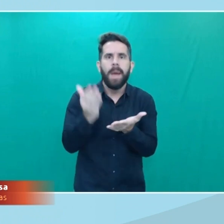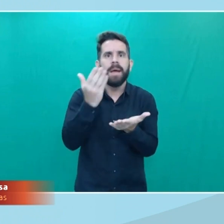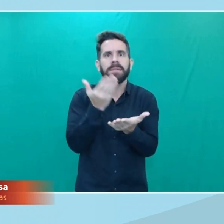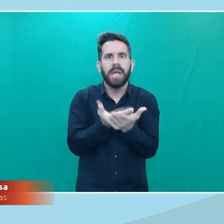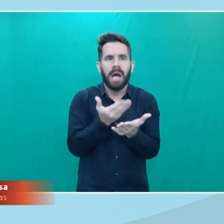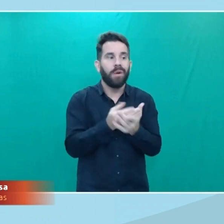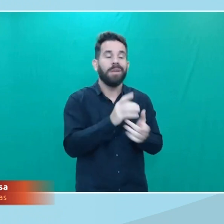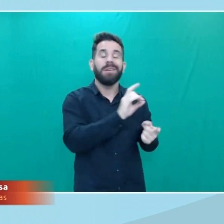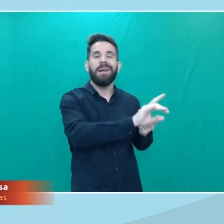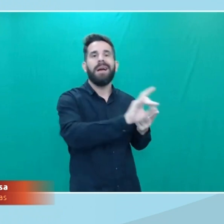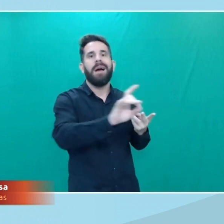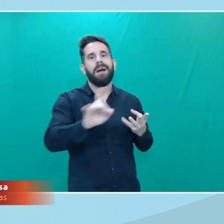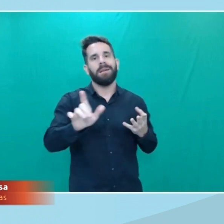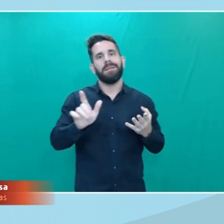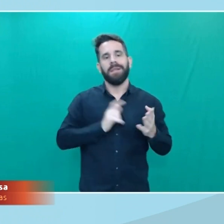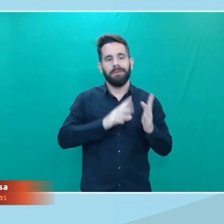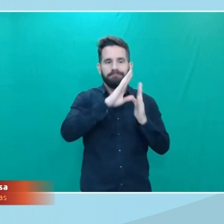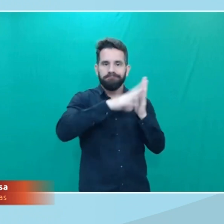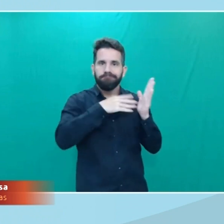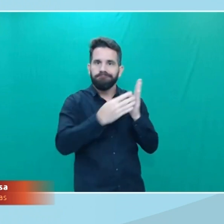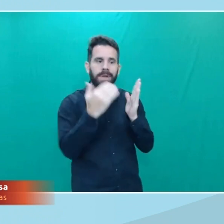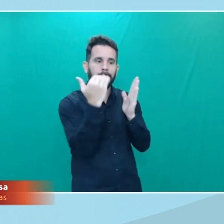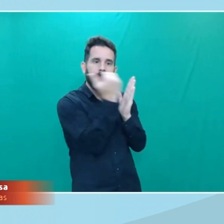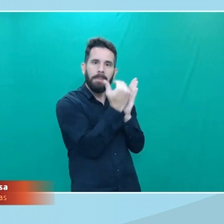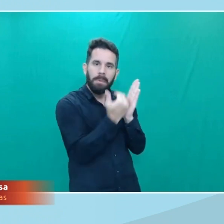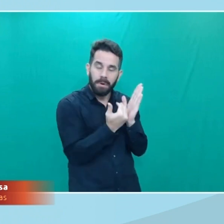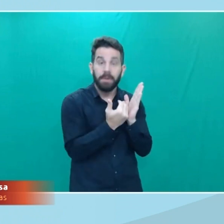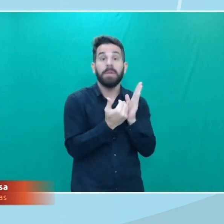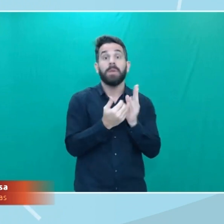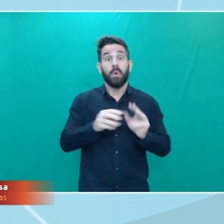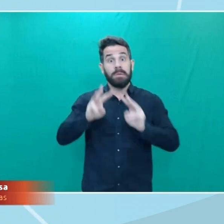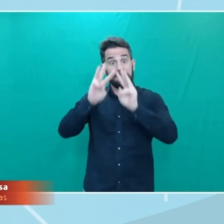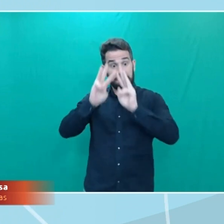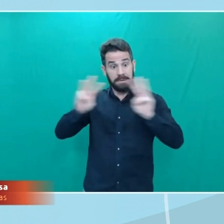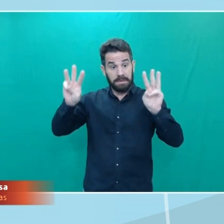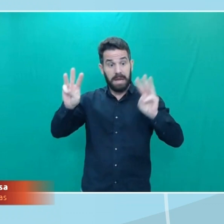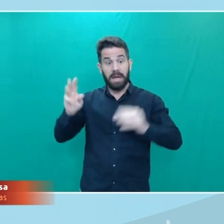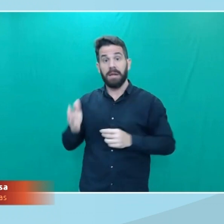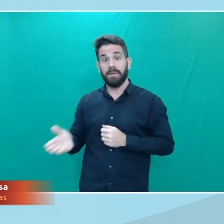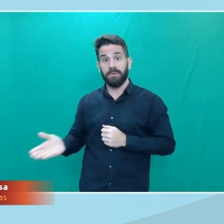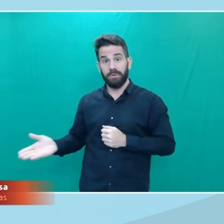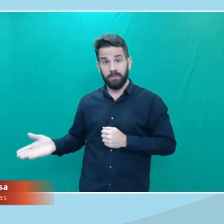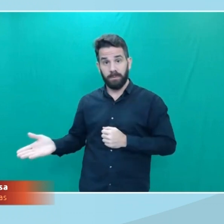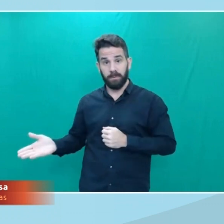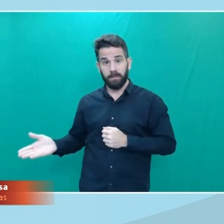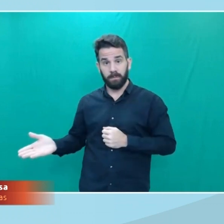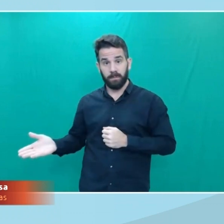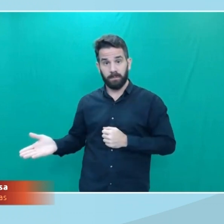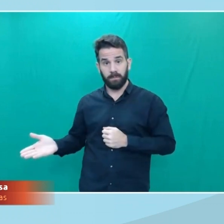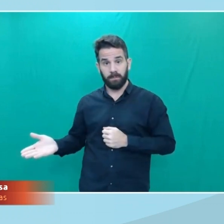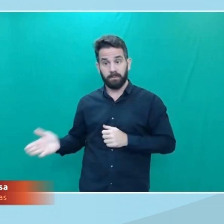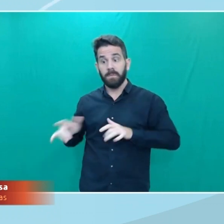tempo, então acesse o site da Escola Basileu França, que é basileufranca.com.br,